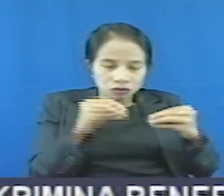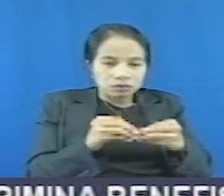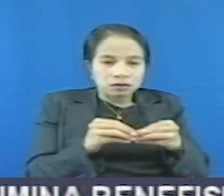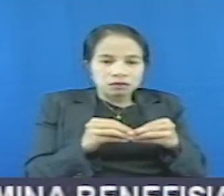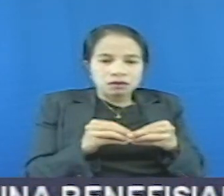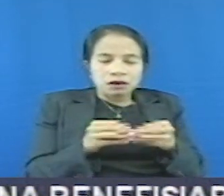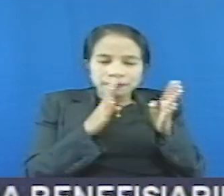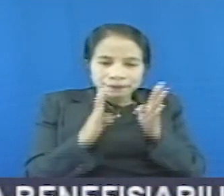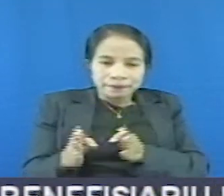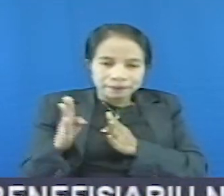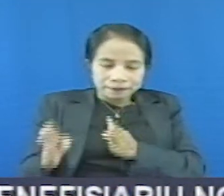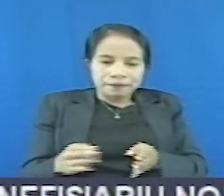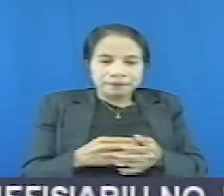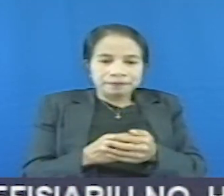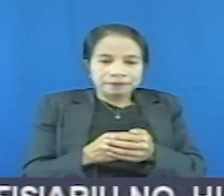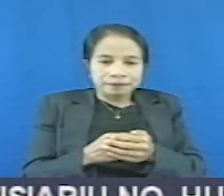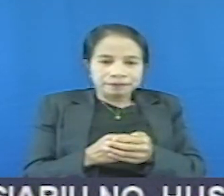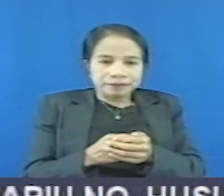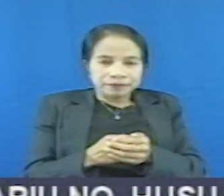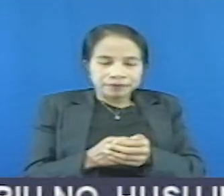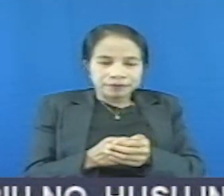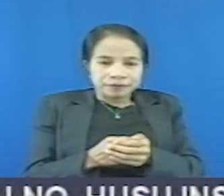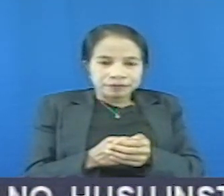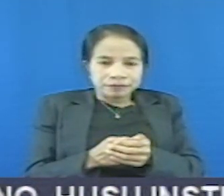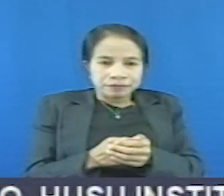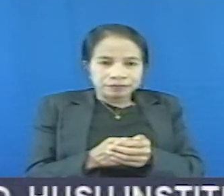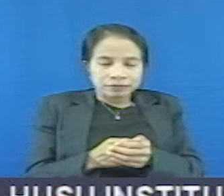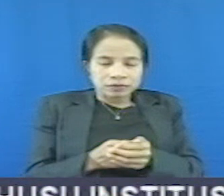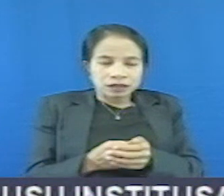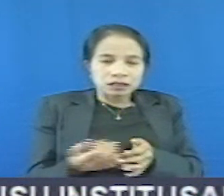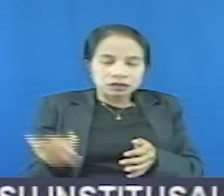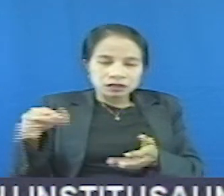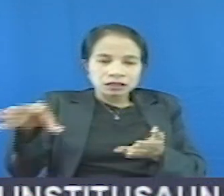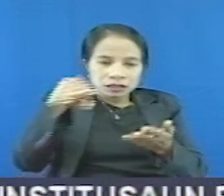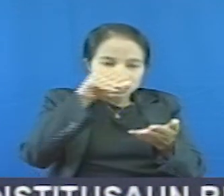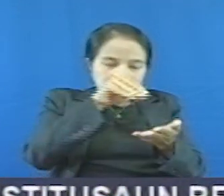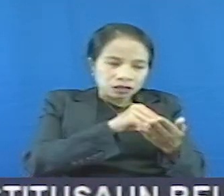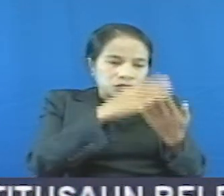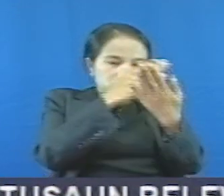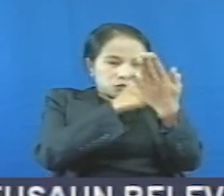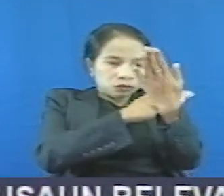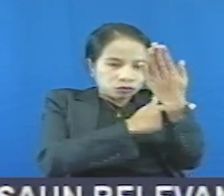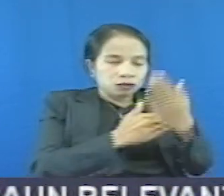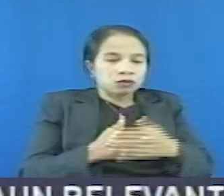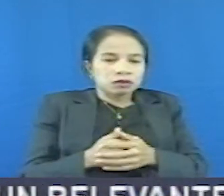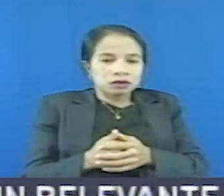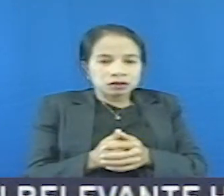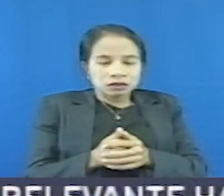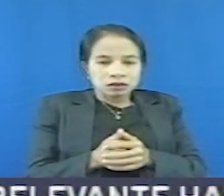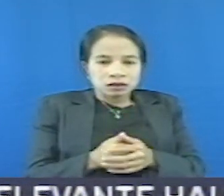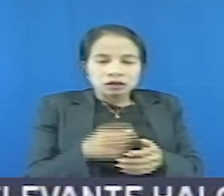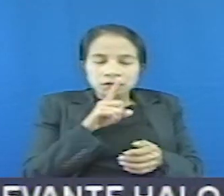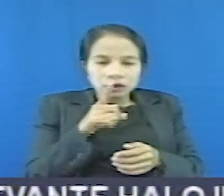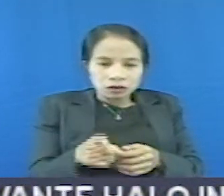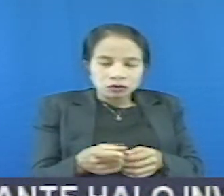aquisição, processo aprovisionamento Sira, Serra Tuir Diploma Legal, Sira